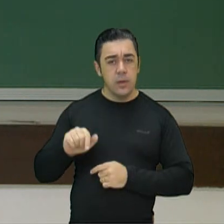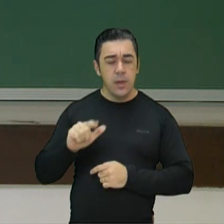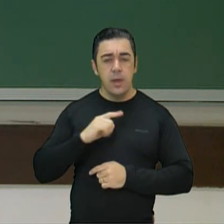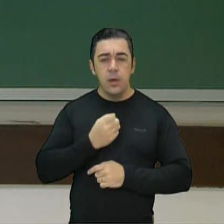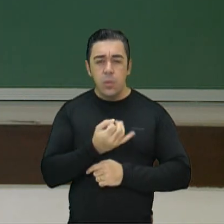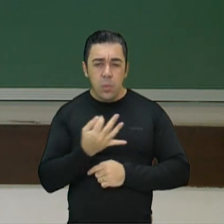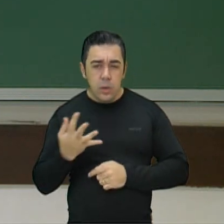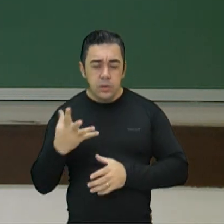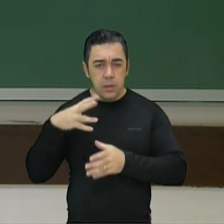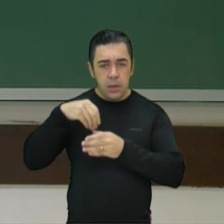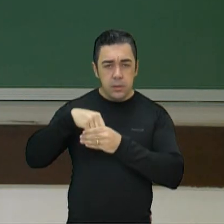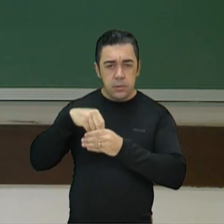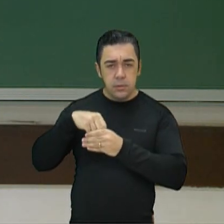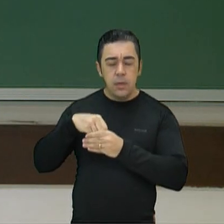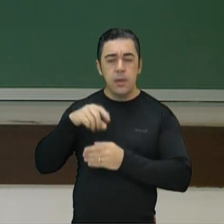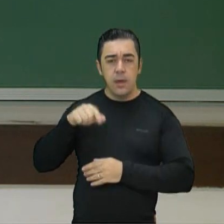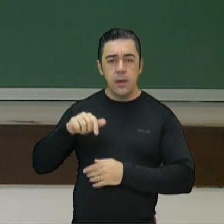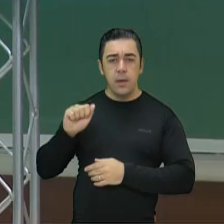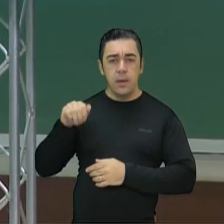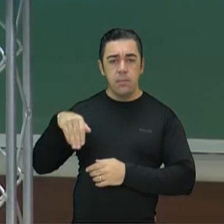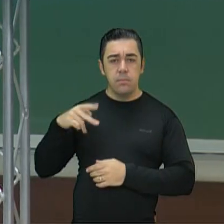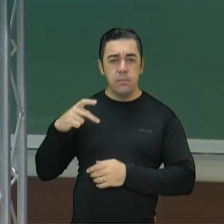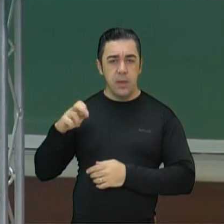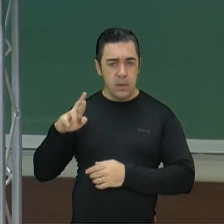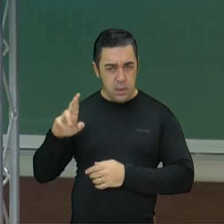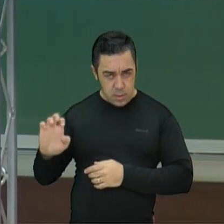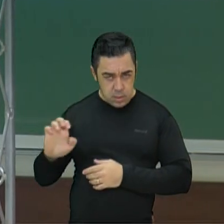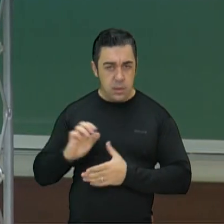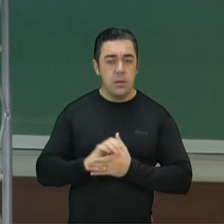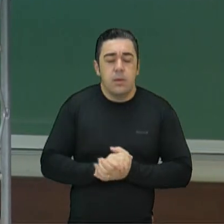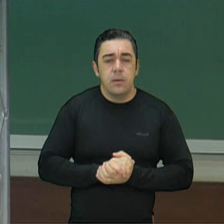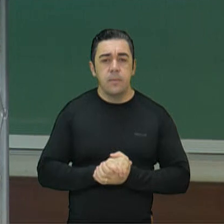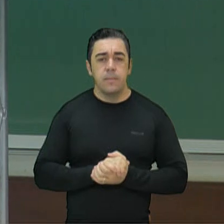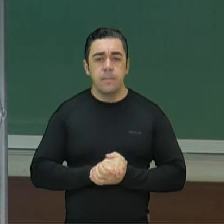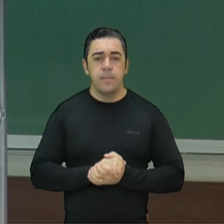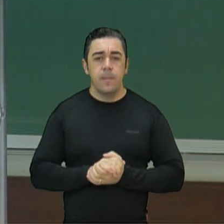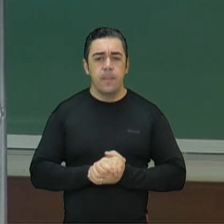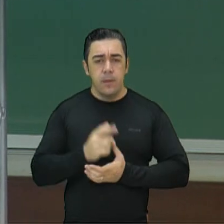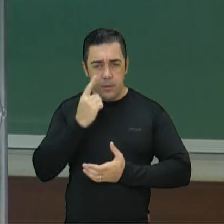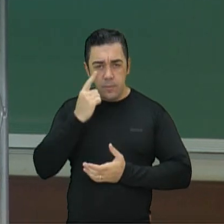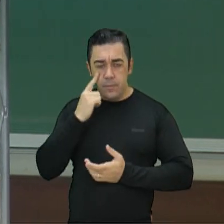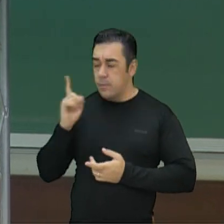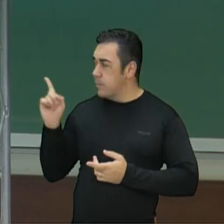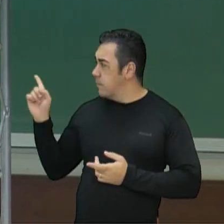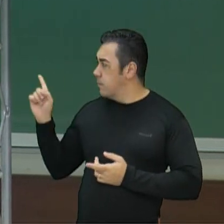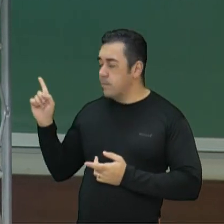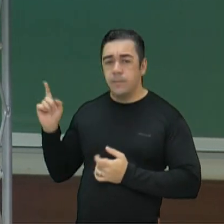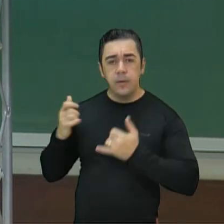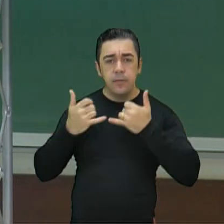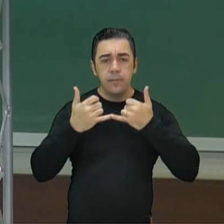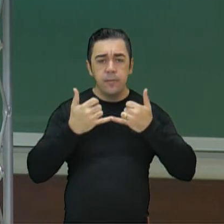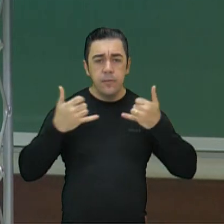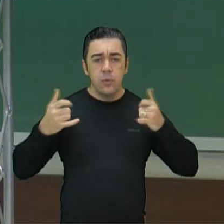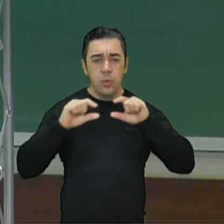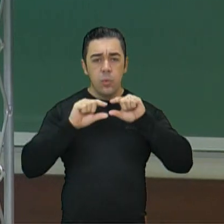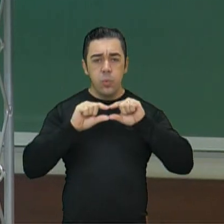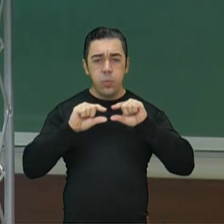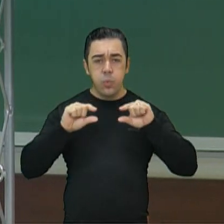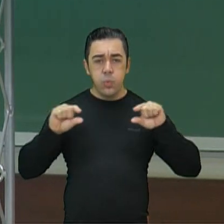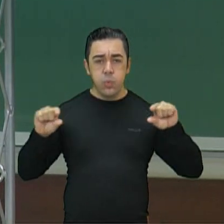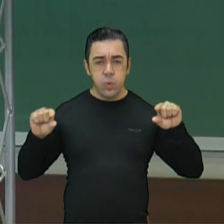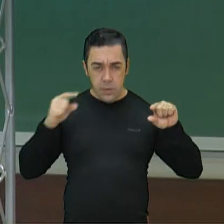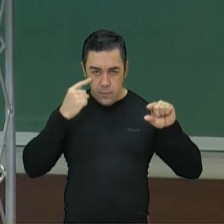amperes. Então, nós vamos ver aqui, pessoal, essa figura do fio aqui, né, de um condutor.